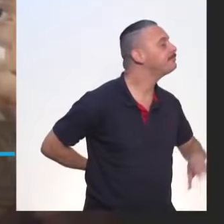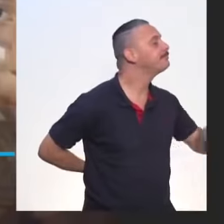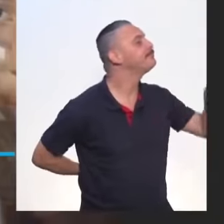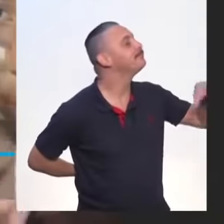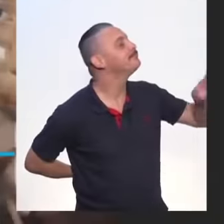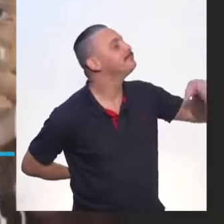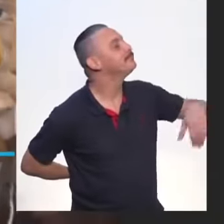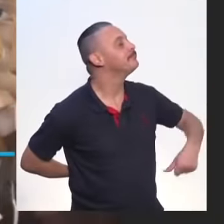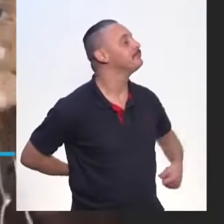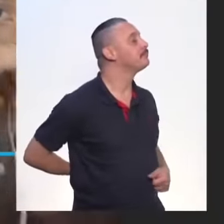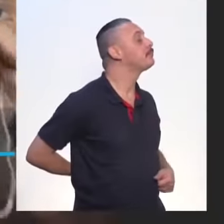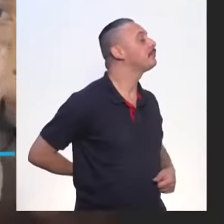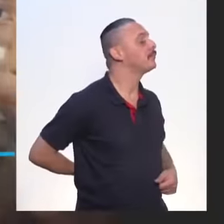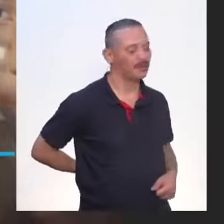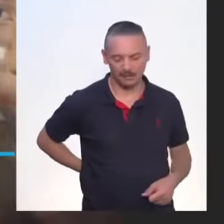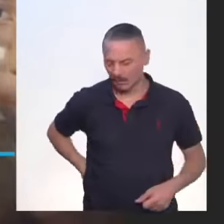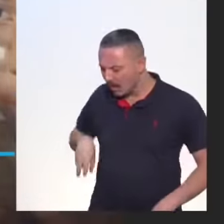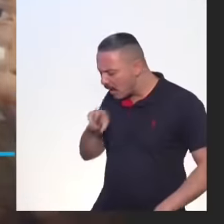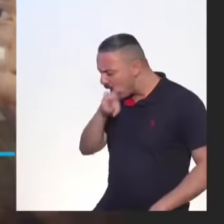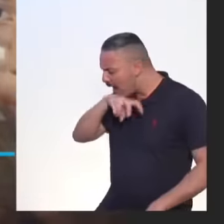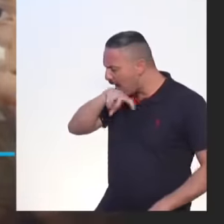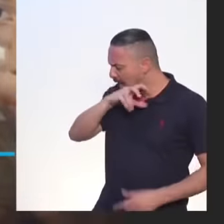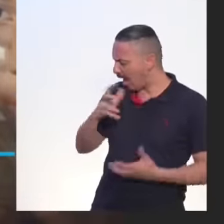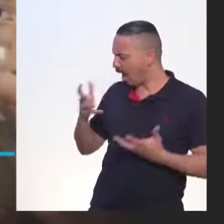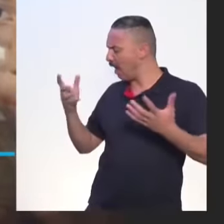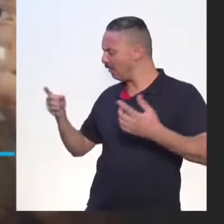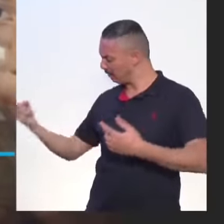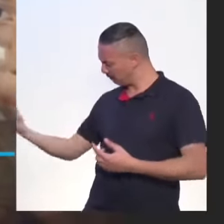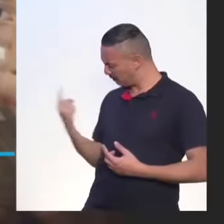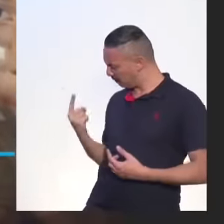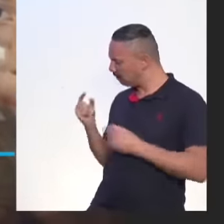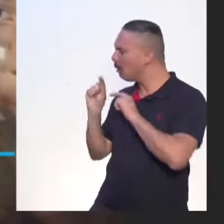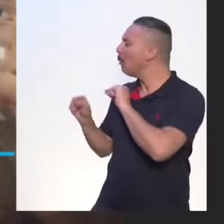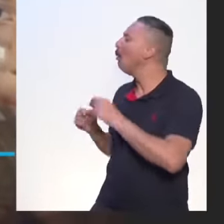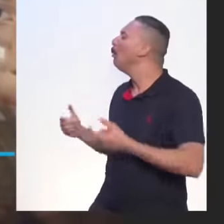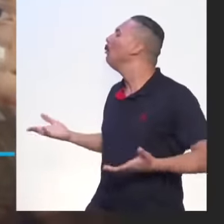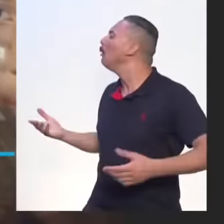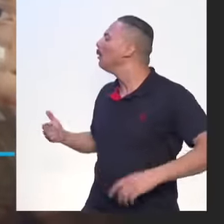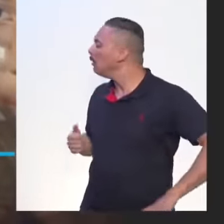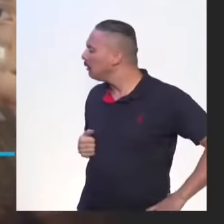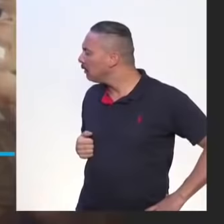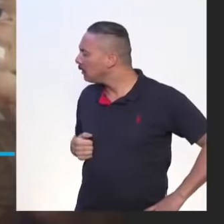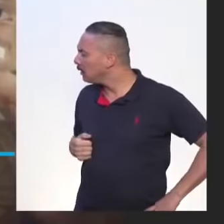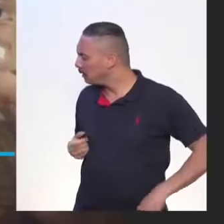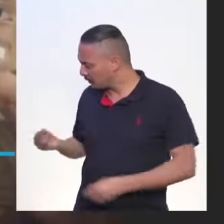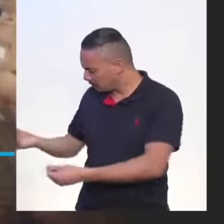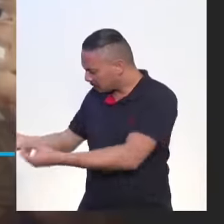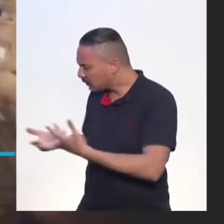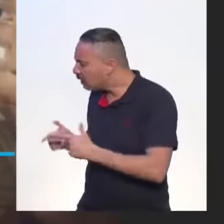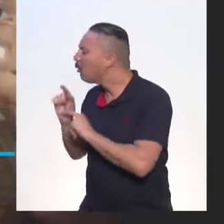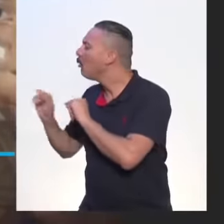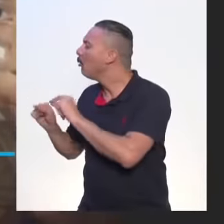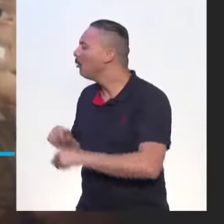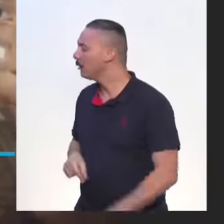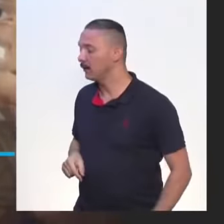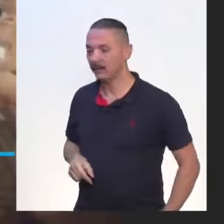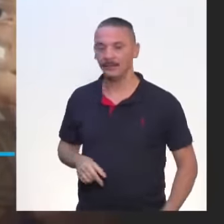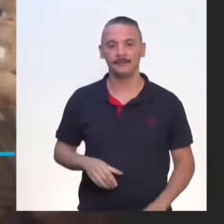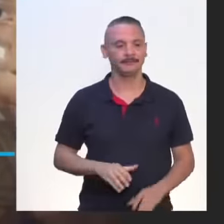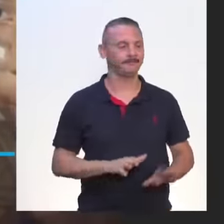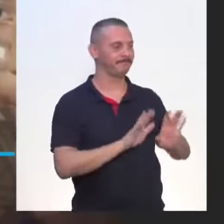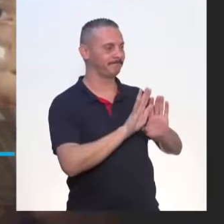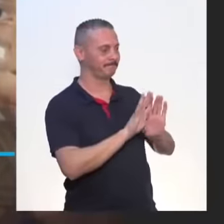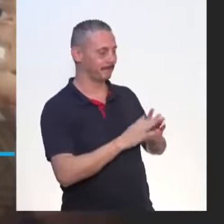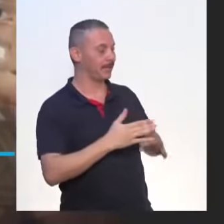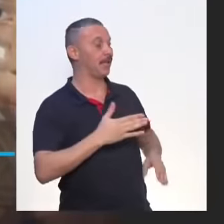E aí o Cobra Grande chegou: você tá aqui, seu molequinho, o que que você trouxe para mim? Aí disse: ah, trouxe